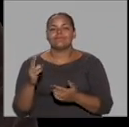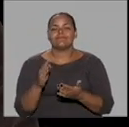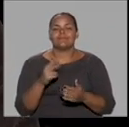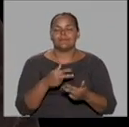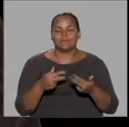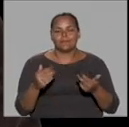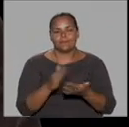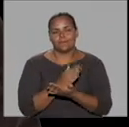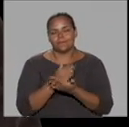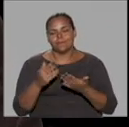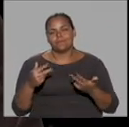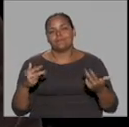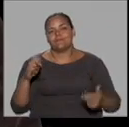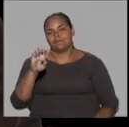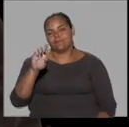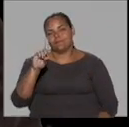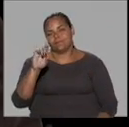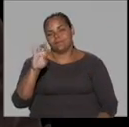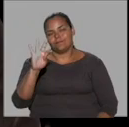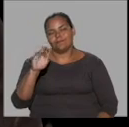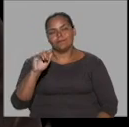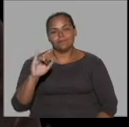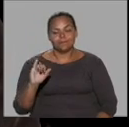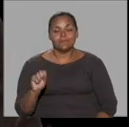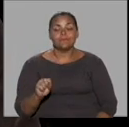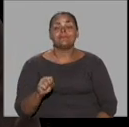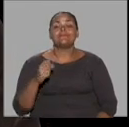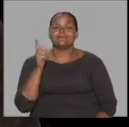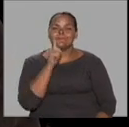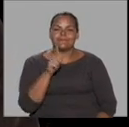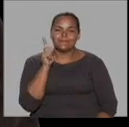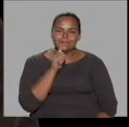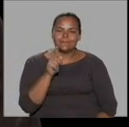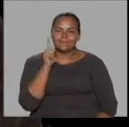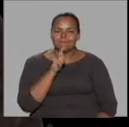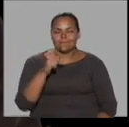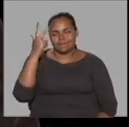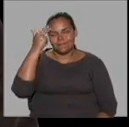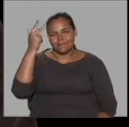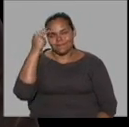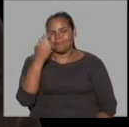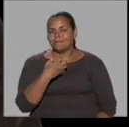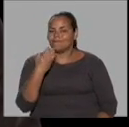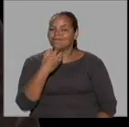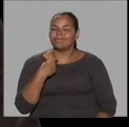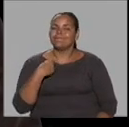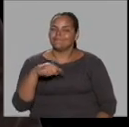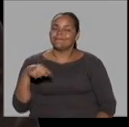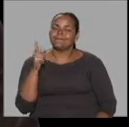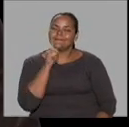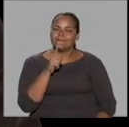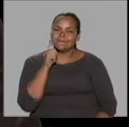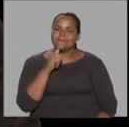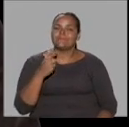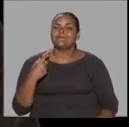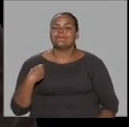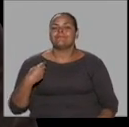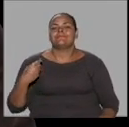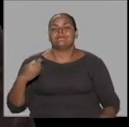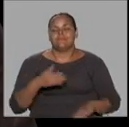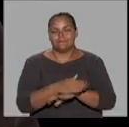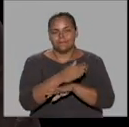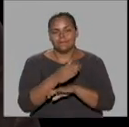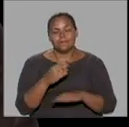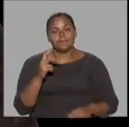editais e conseguimos esse da Natura Musical. E fomos aprovados e conseguimos botar a história